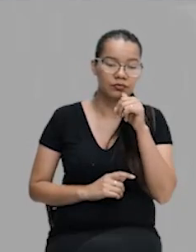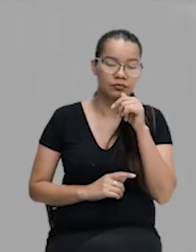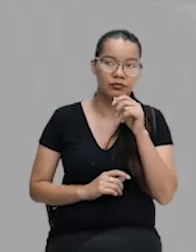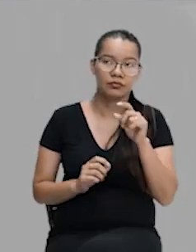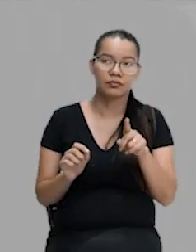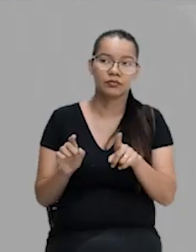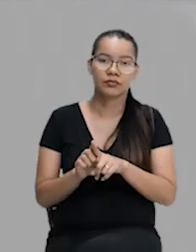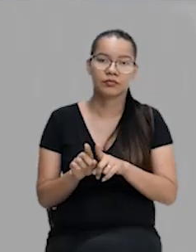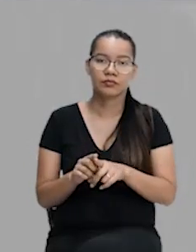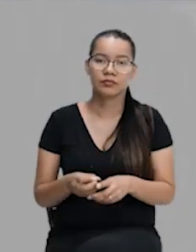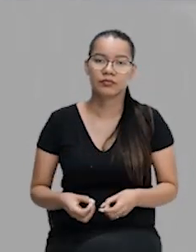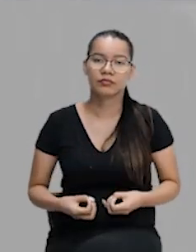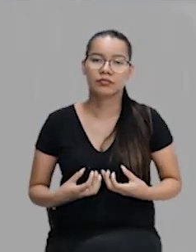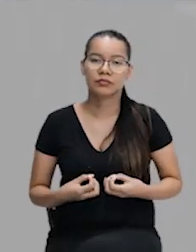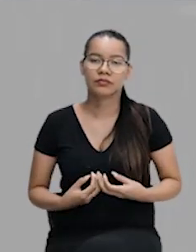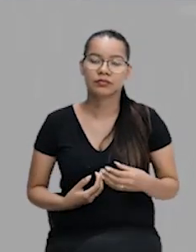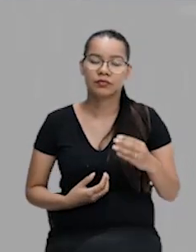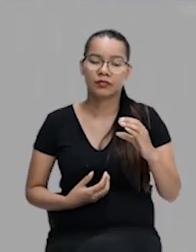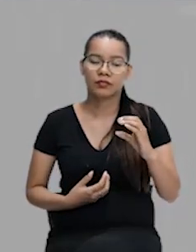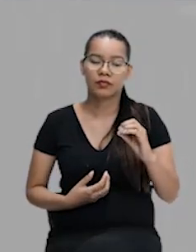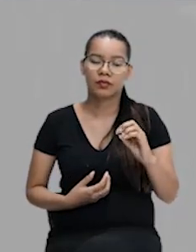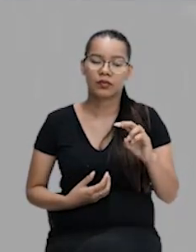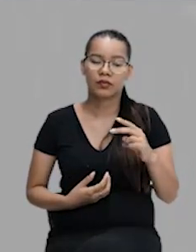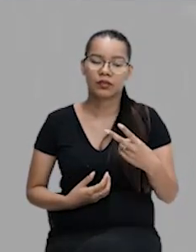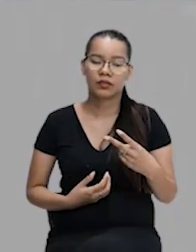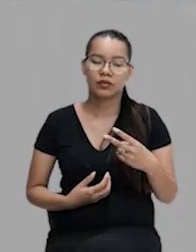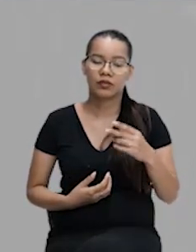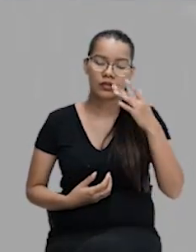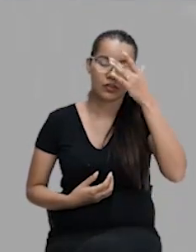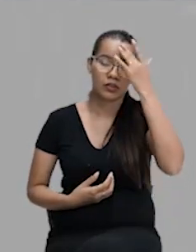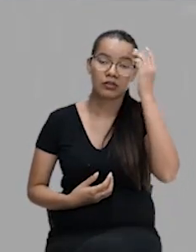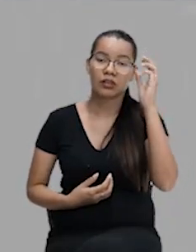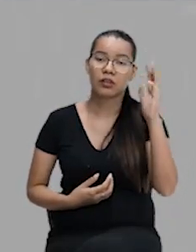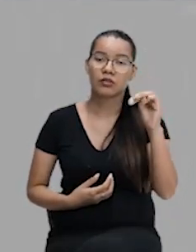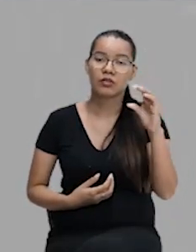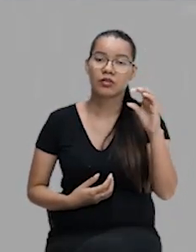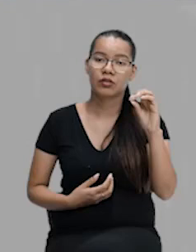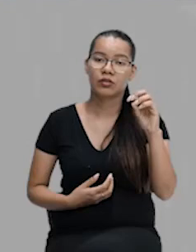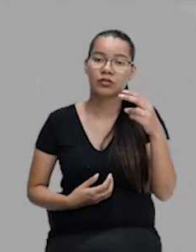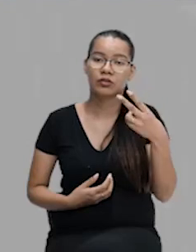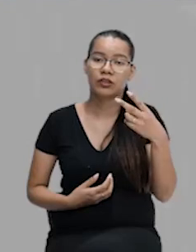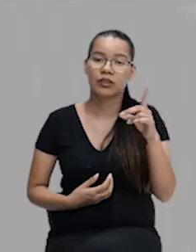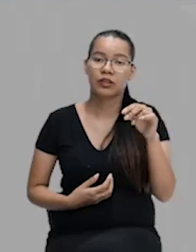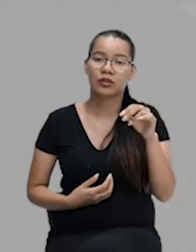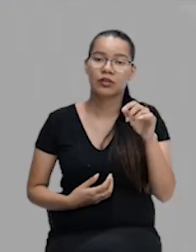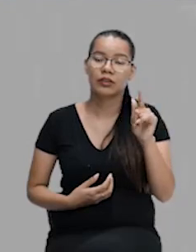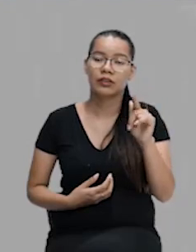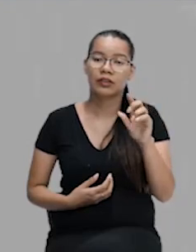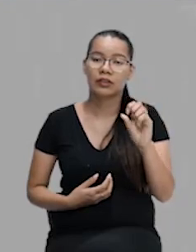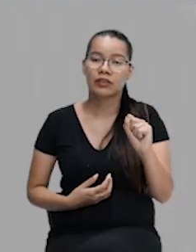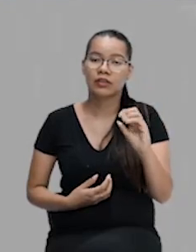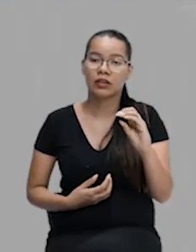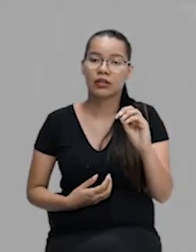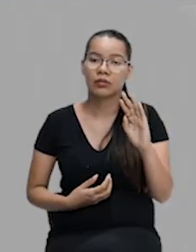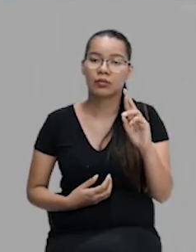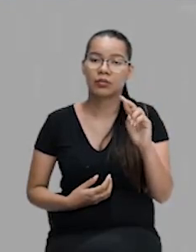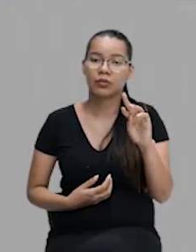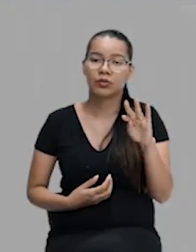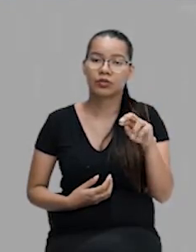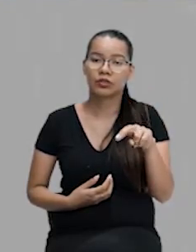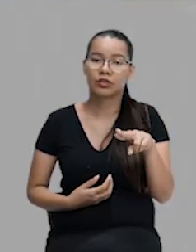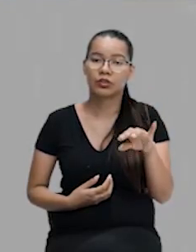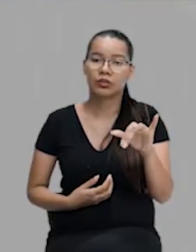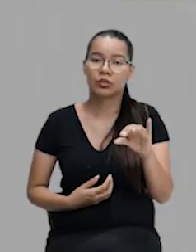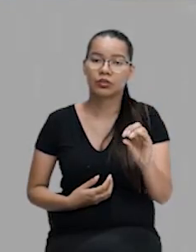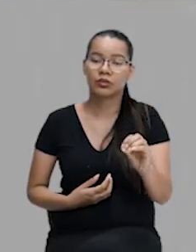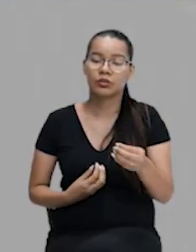olha só, turminha, o CO2. Quem é o CO2? É o gás carbônico, ok? Então, como houve